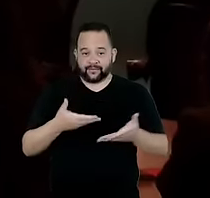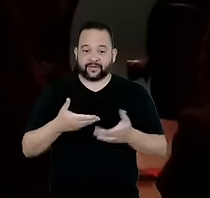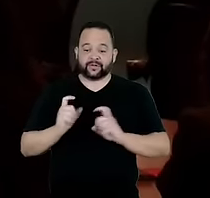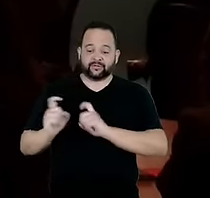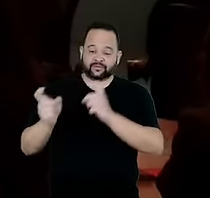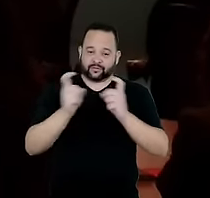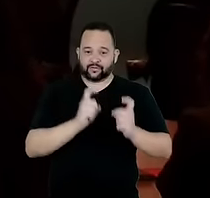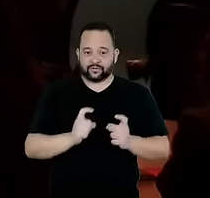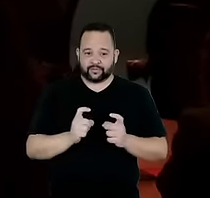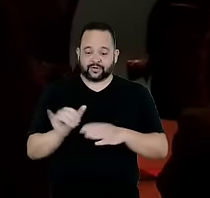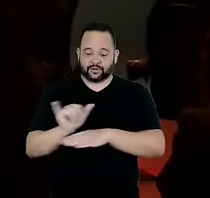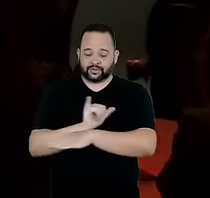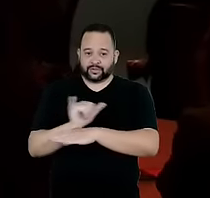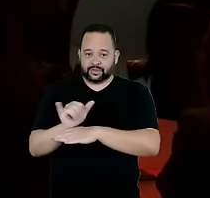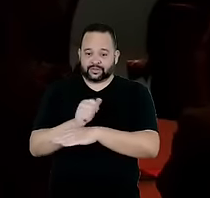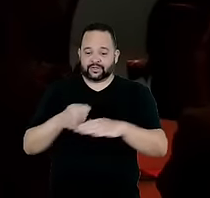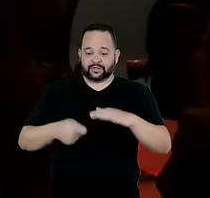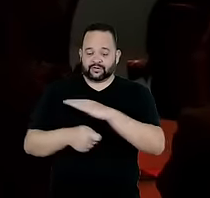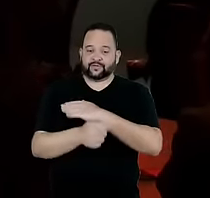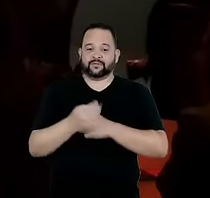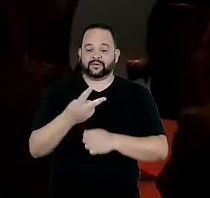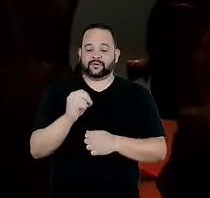2024 Bom